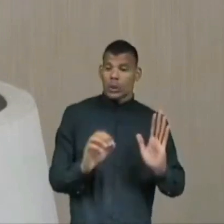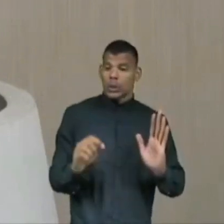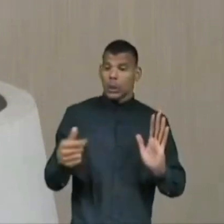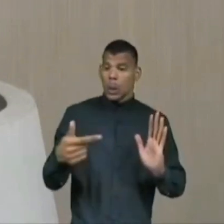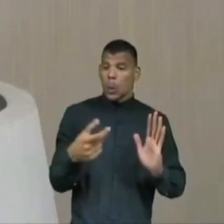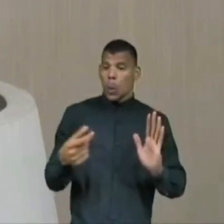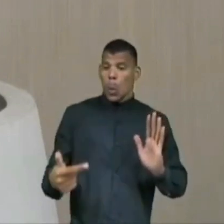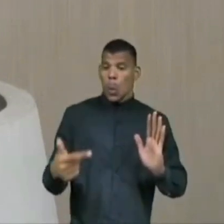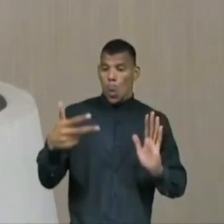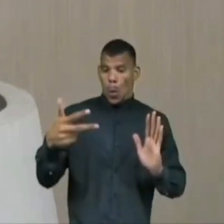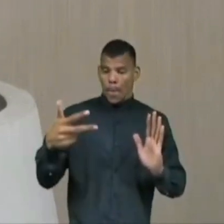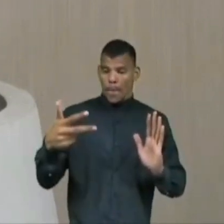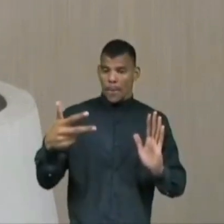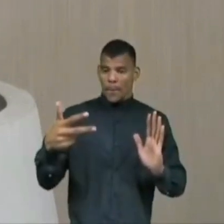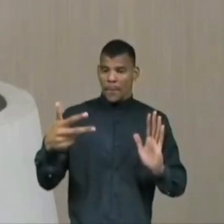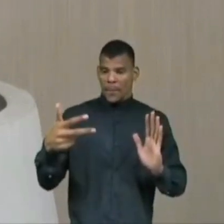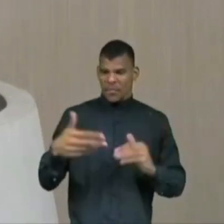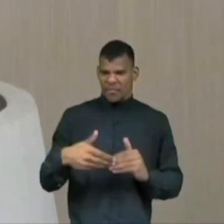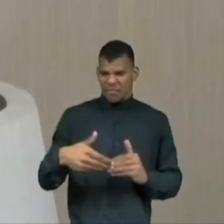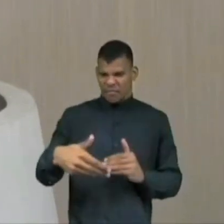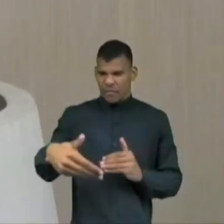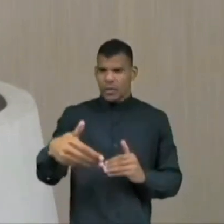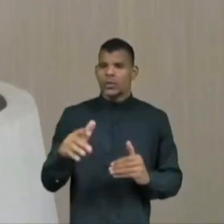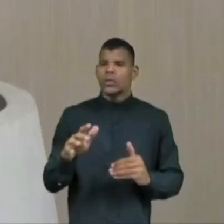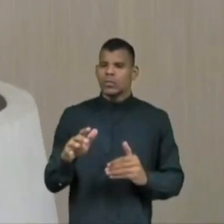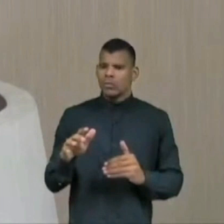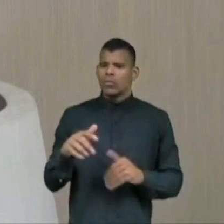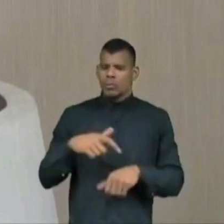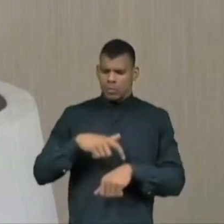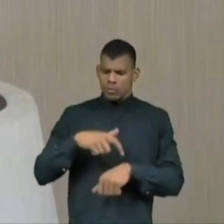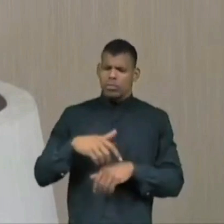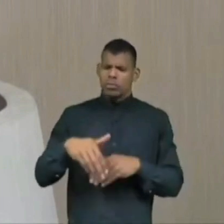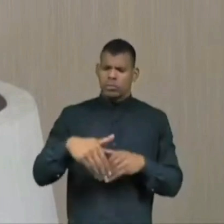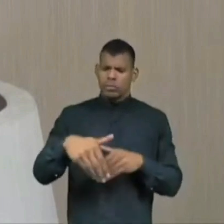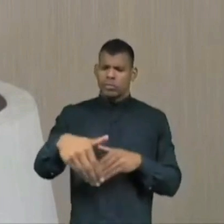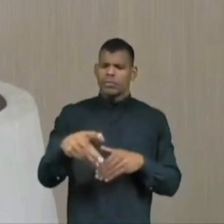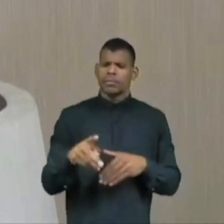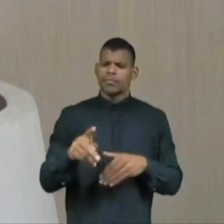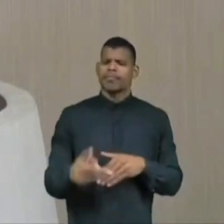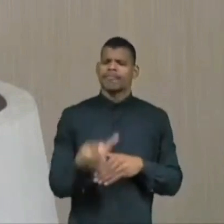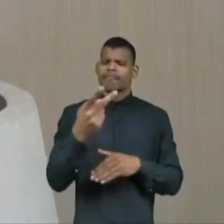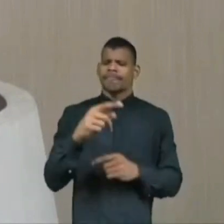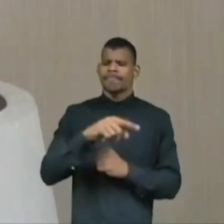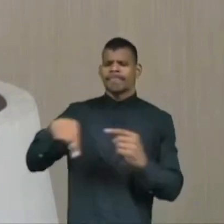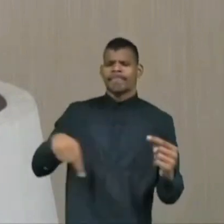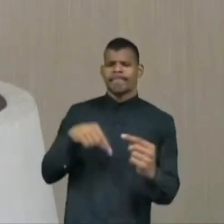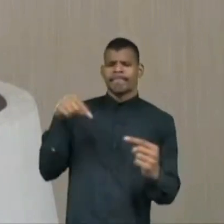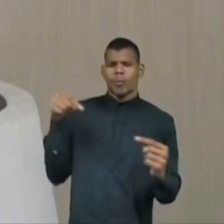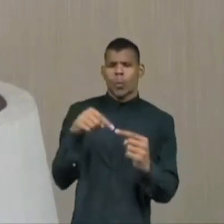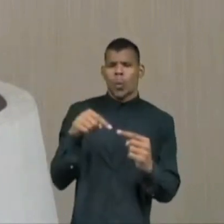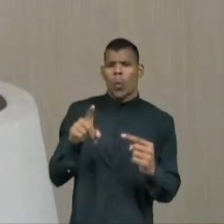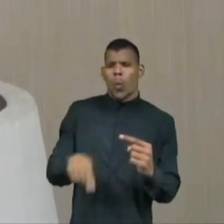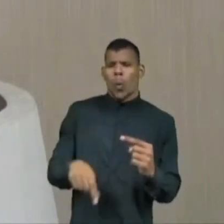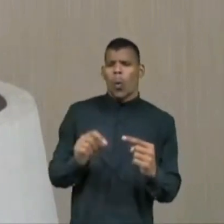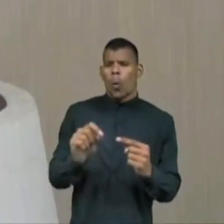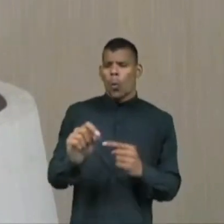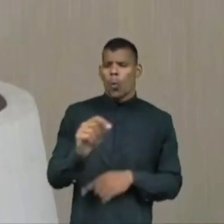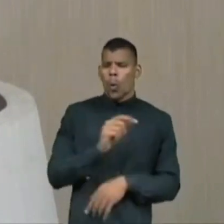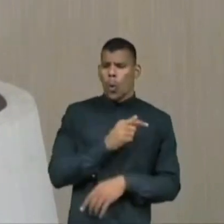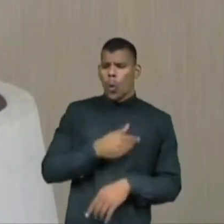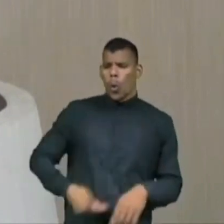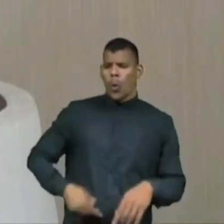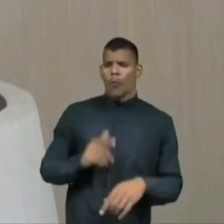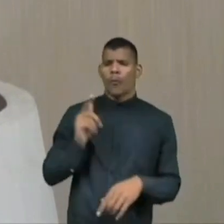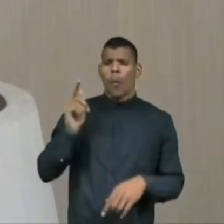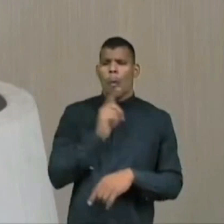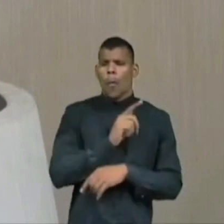01/2023, que está em andamento nesse instante para que o governo consiga